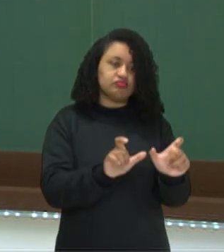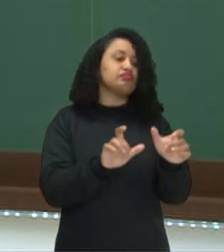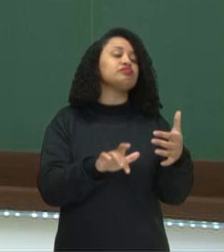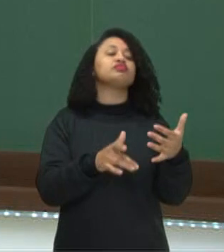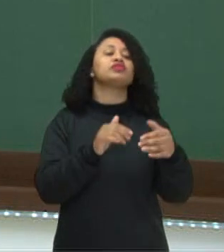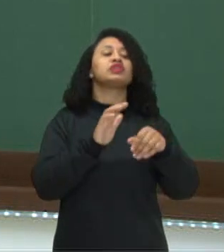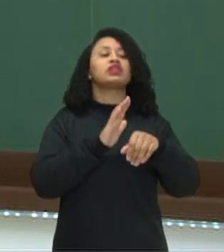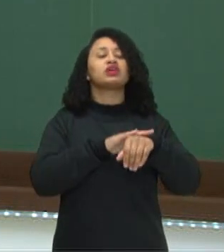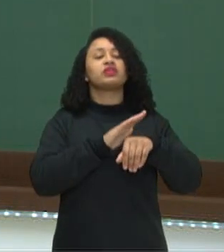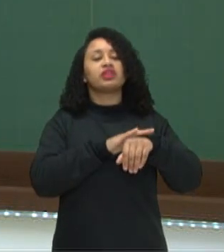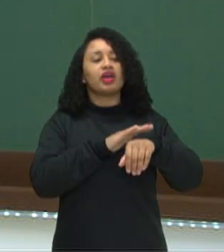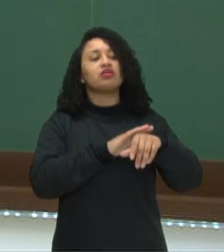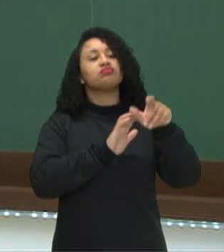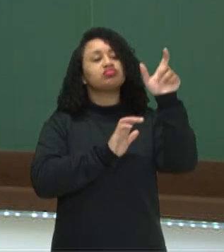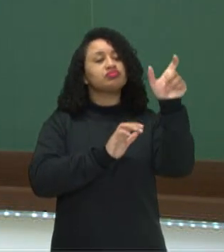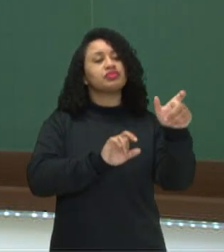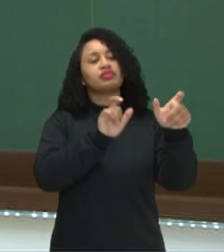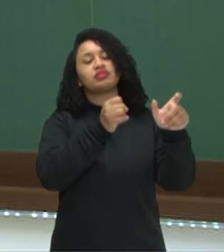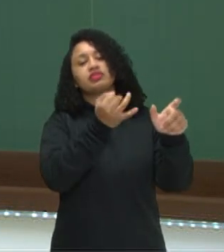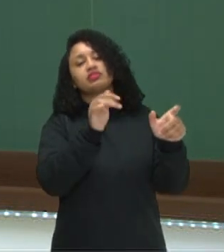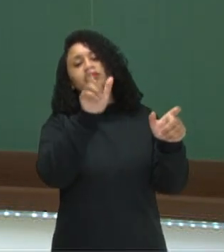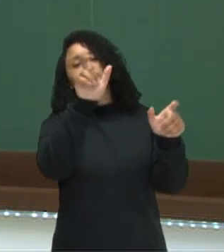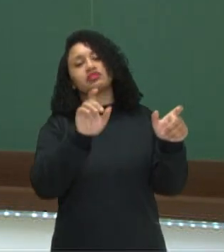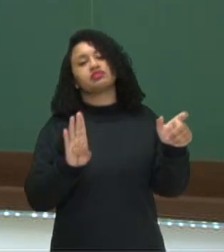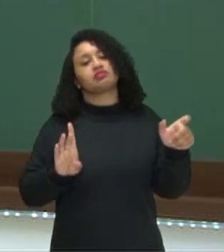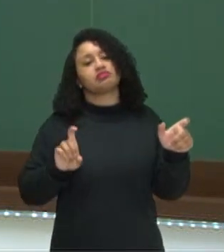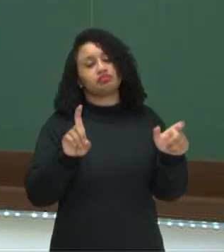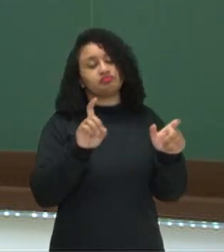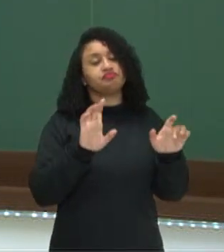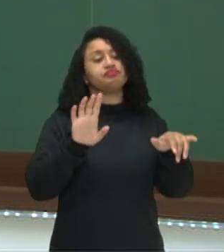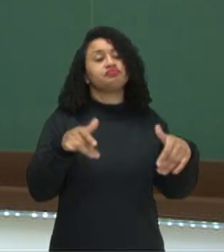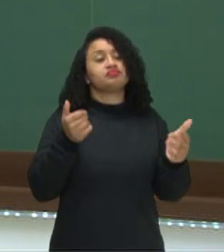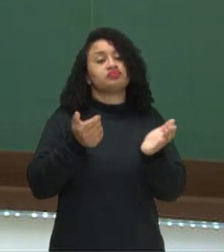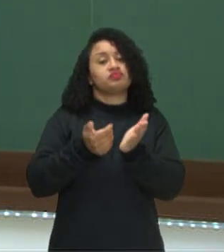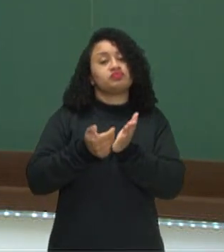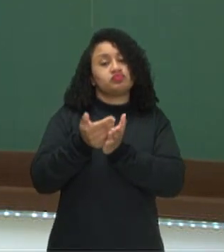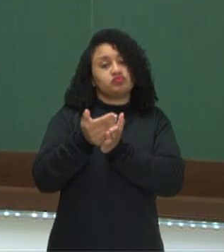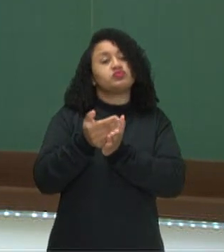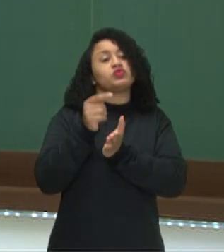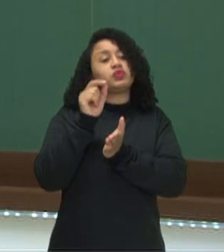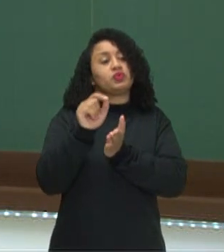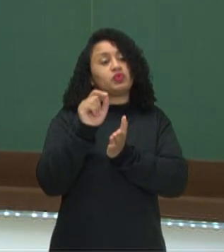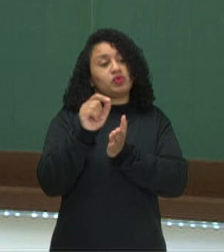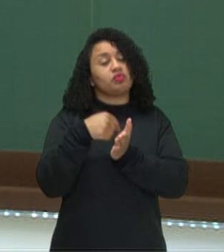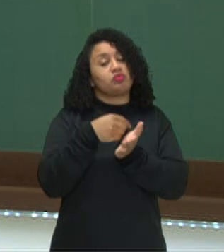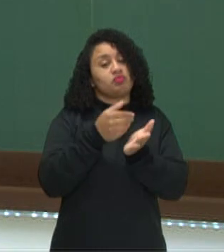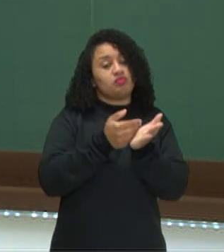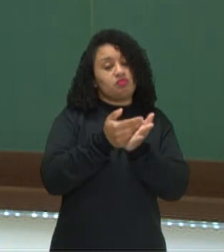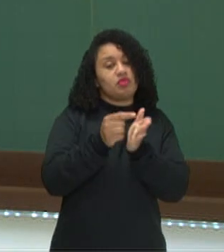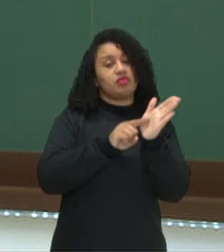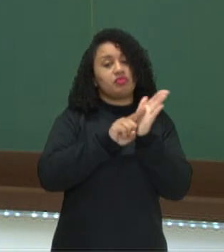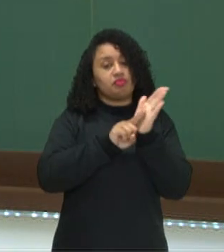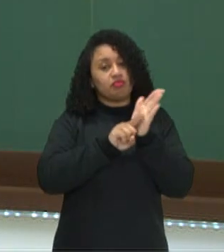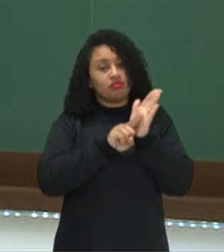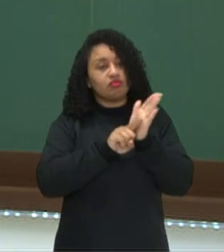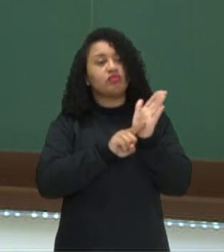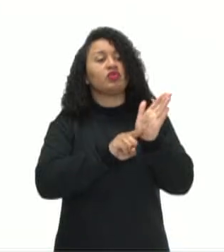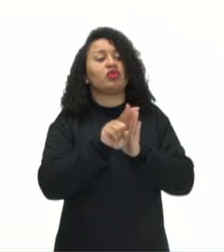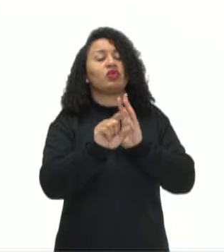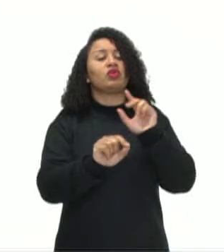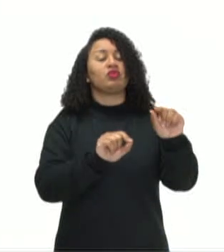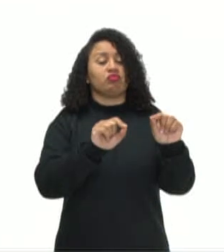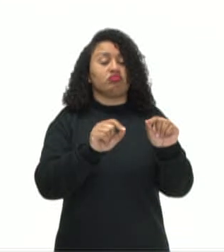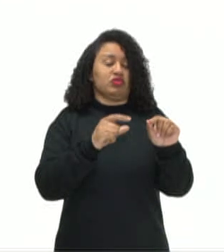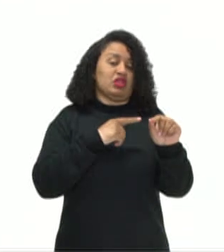O tempo, né? E o número de bactérias. No início do experimento ali, no início da pesquisa,